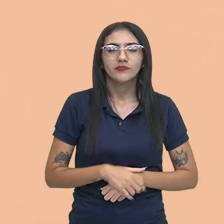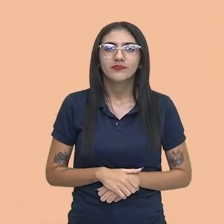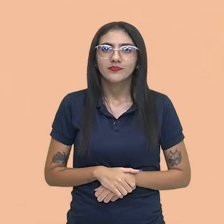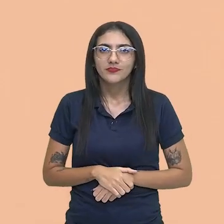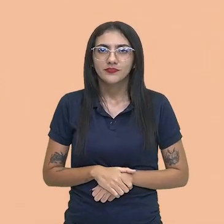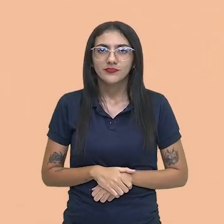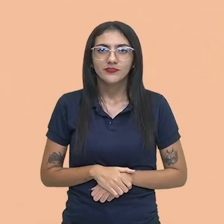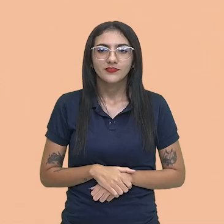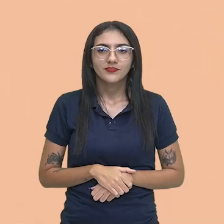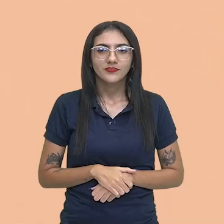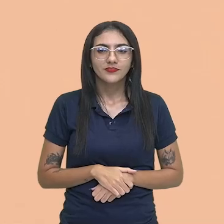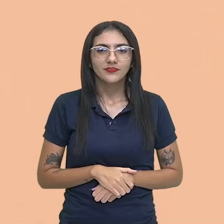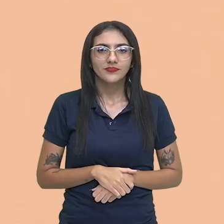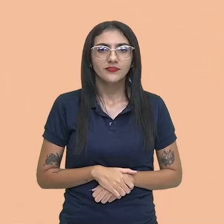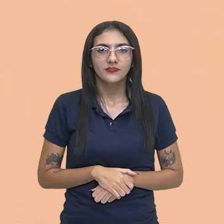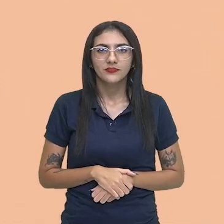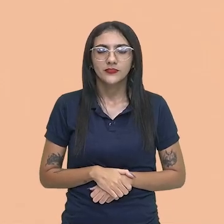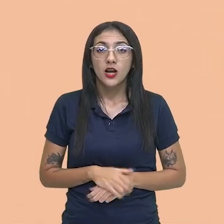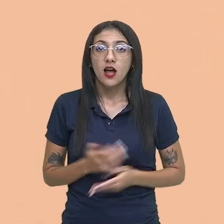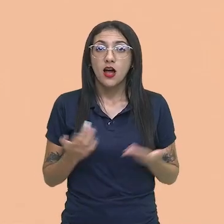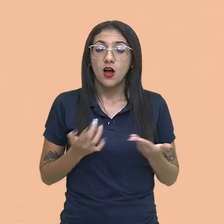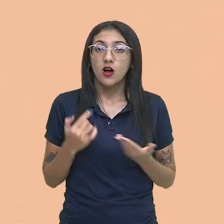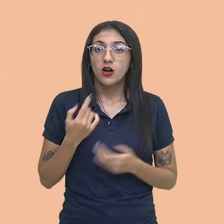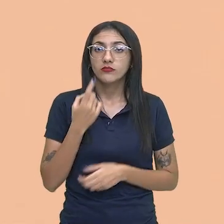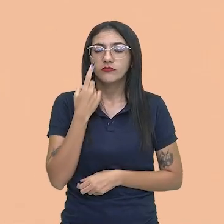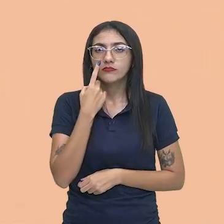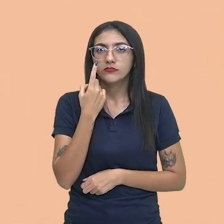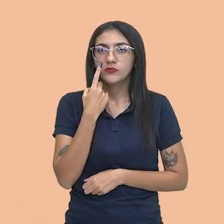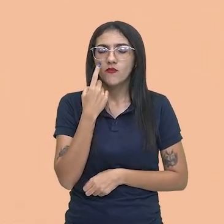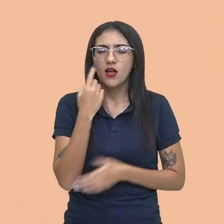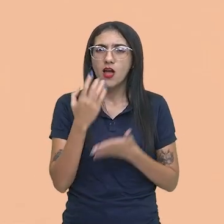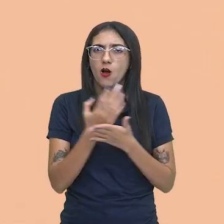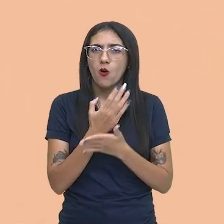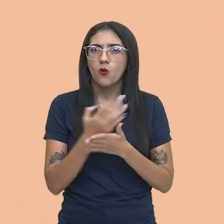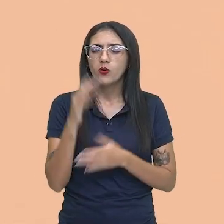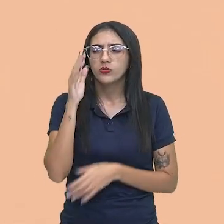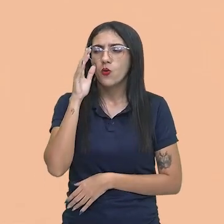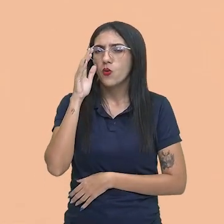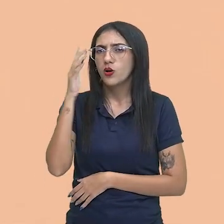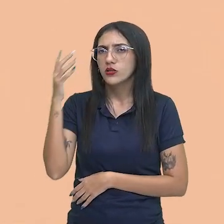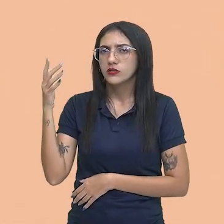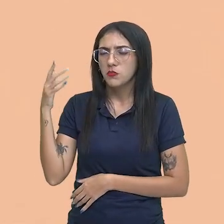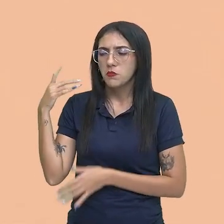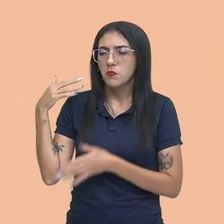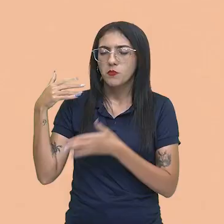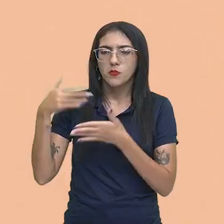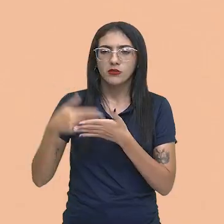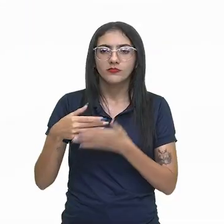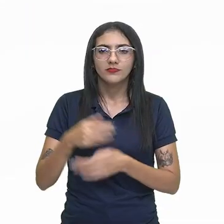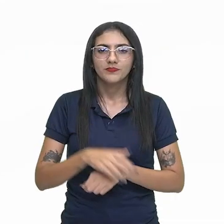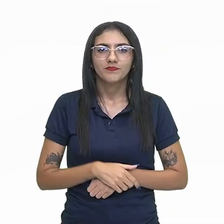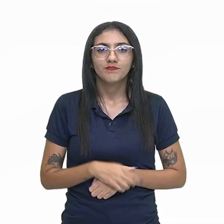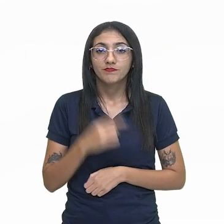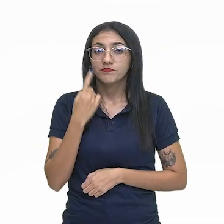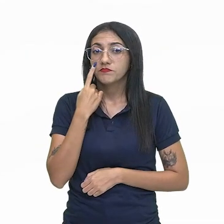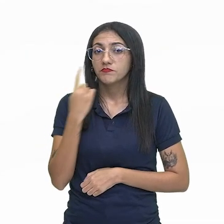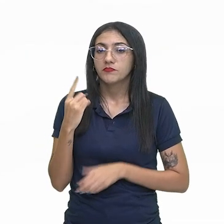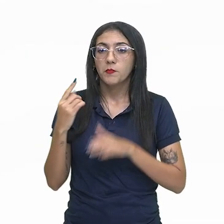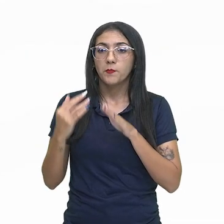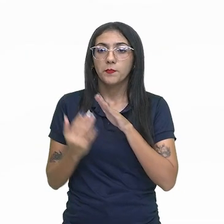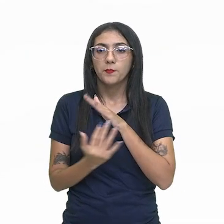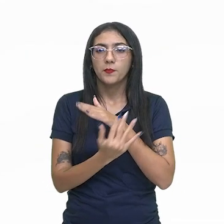alguns acontecimentos, né, de migrações. Aí a gente vai ver inicialmente a imigração